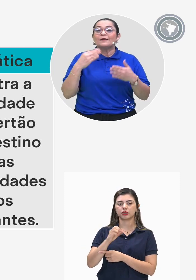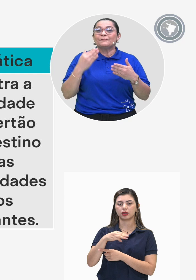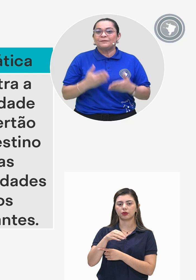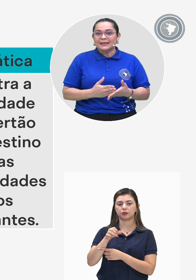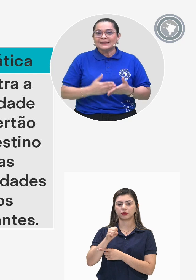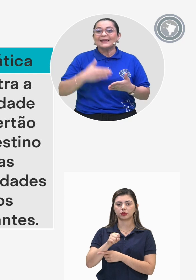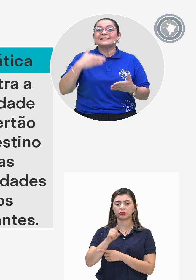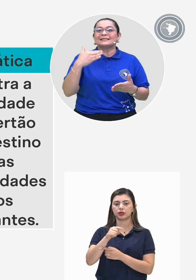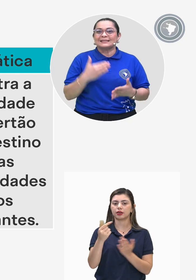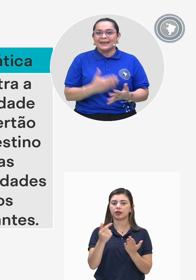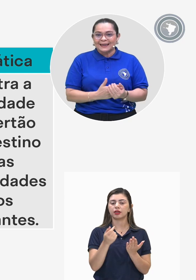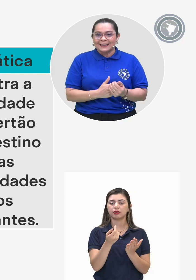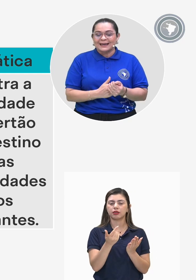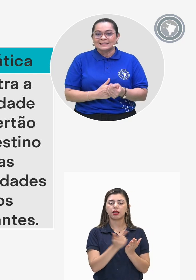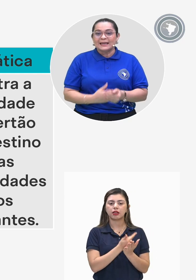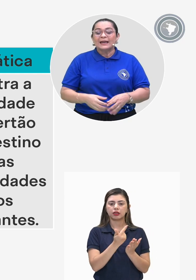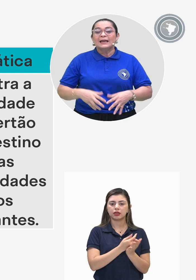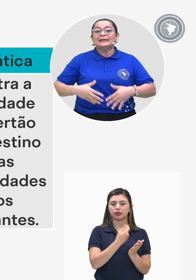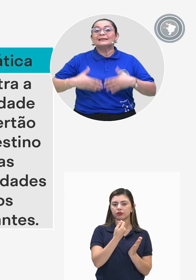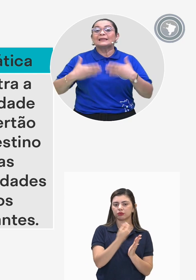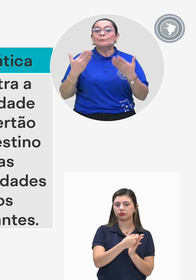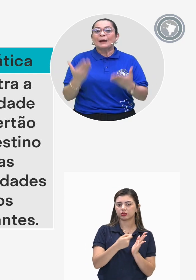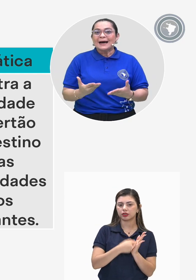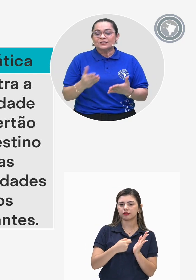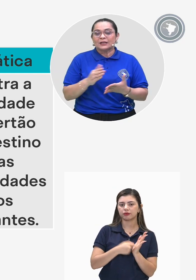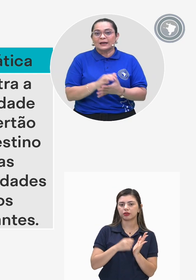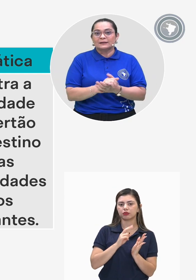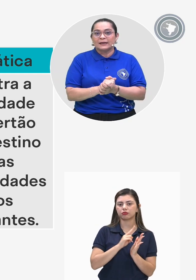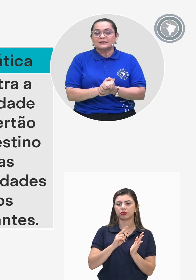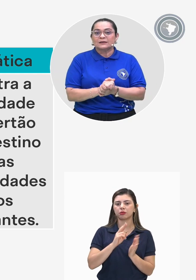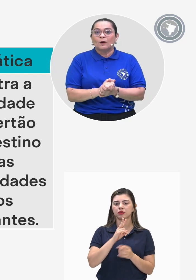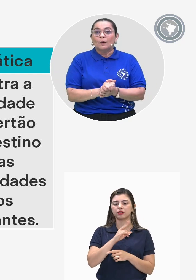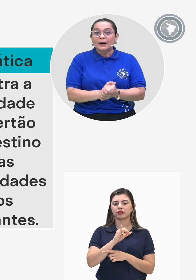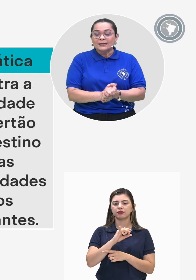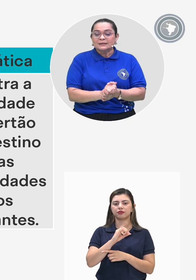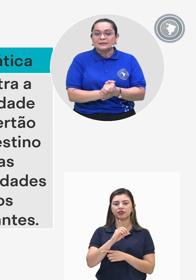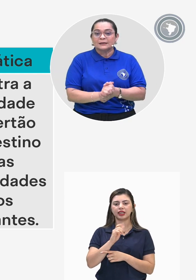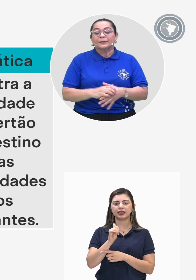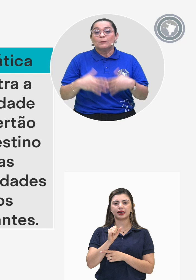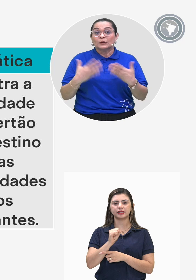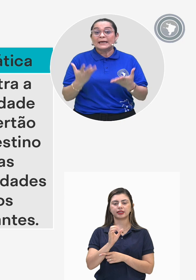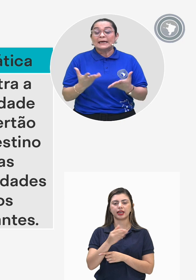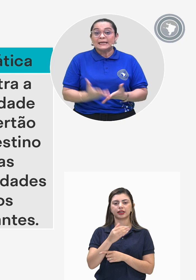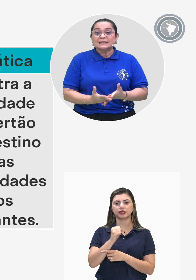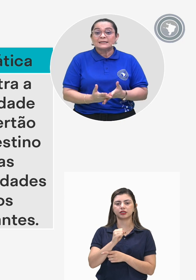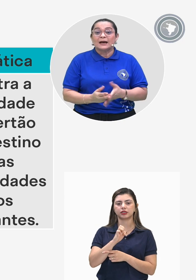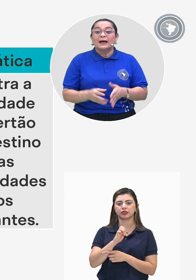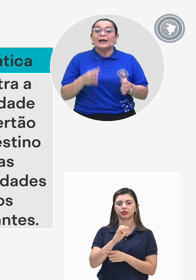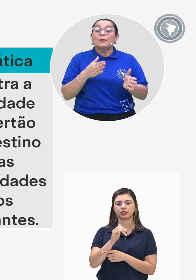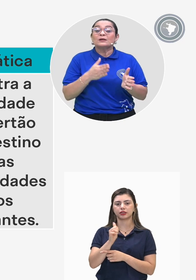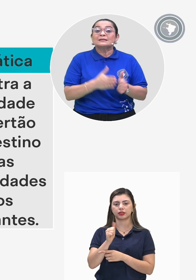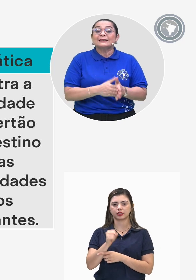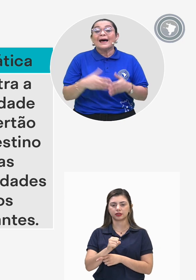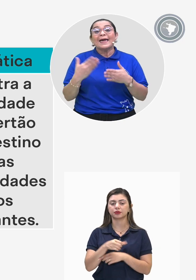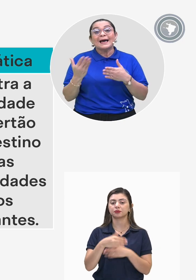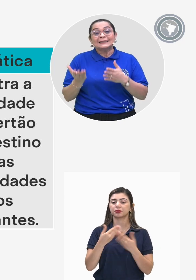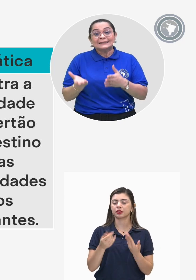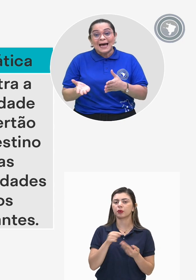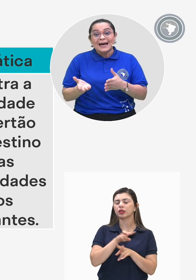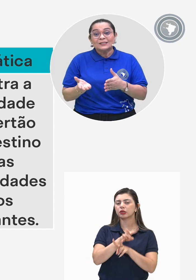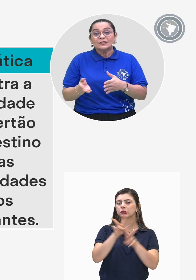escreveu Vidas Secas, né? E a temática desse romance modernista é